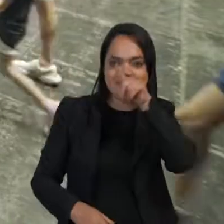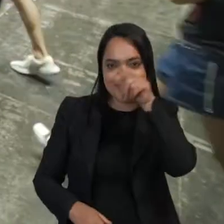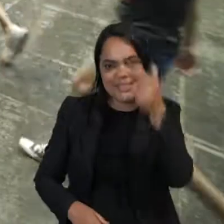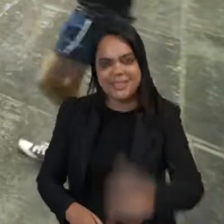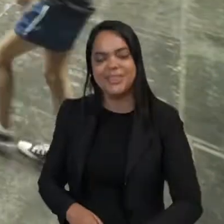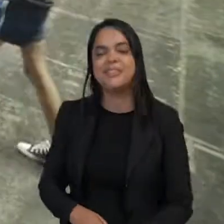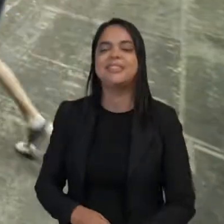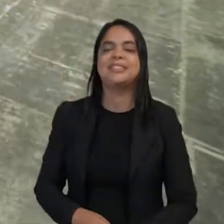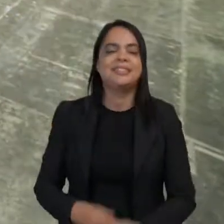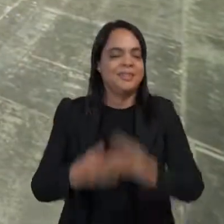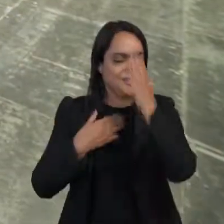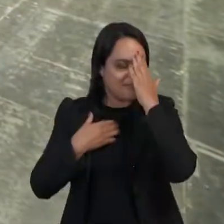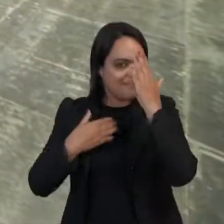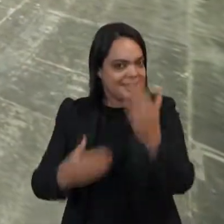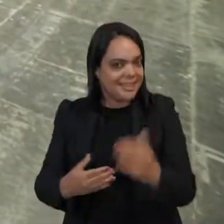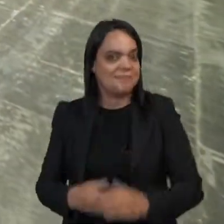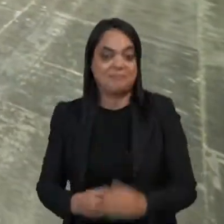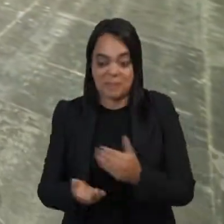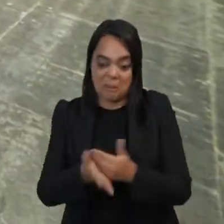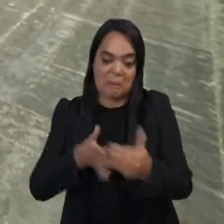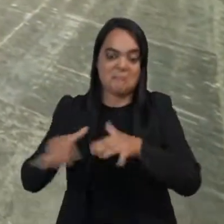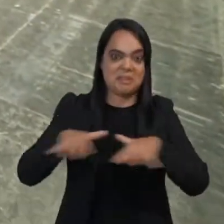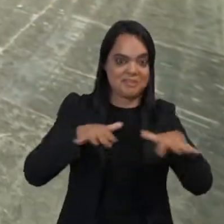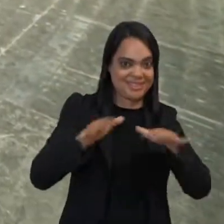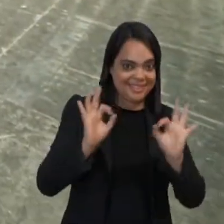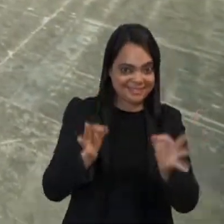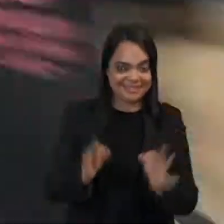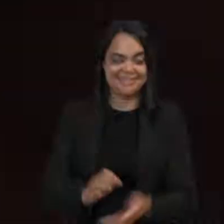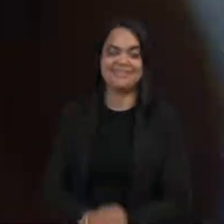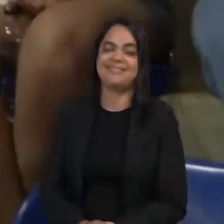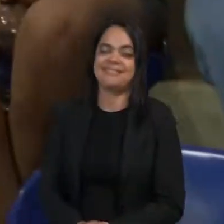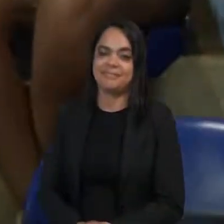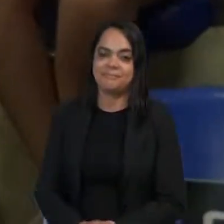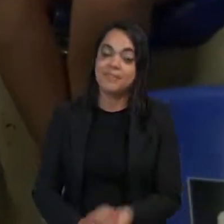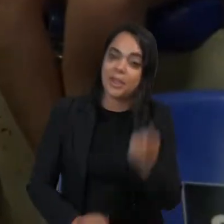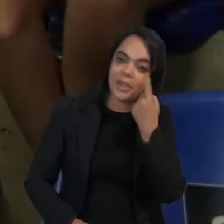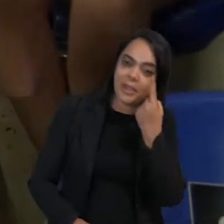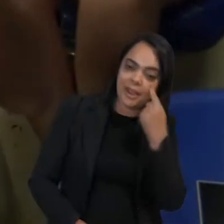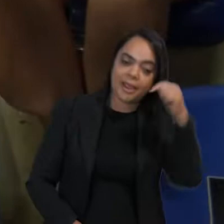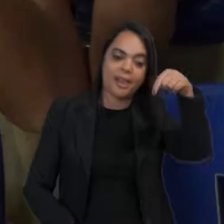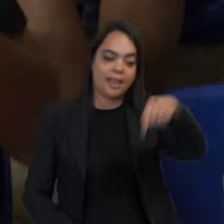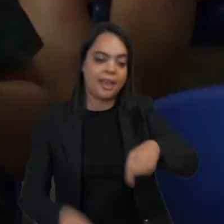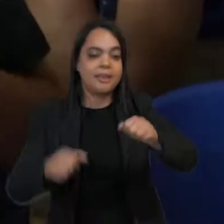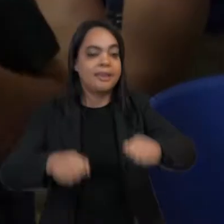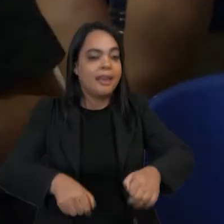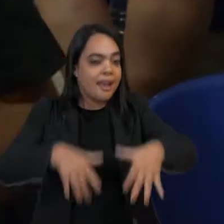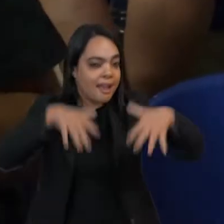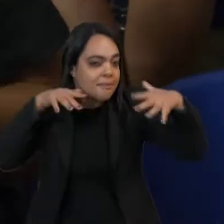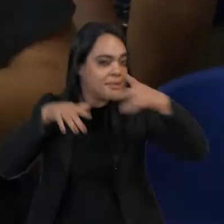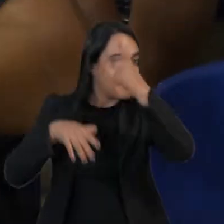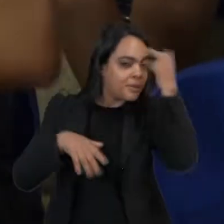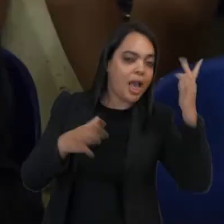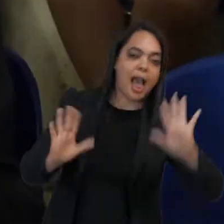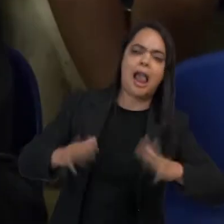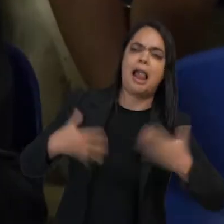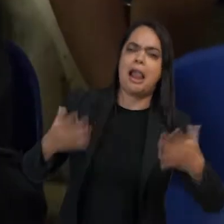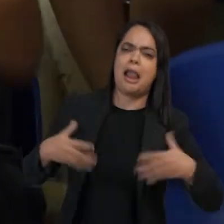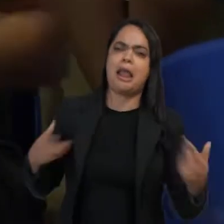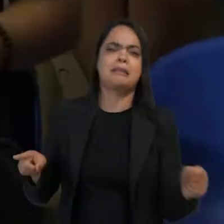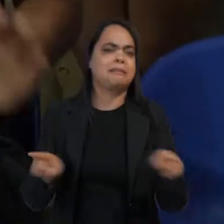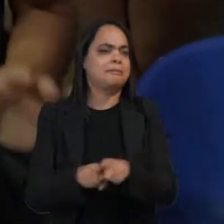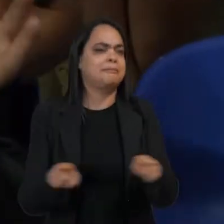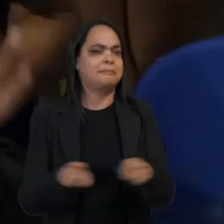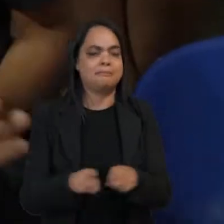novamente. Muito obrigado. E que comecem os jogos, né, galera? E olha só, aqui na arquibancada a empolgação também